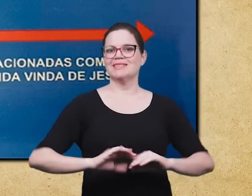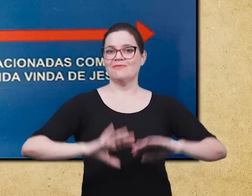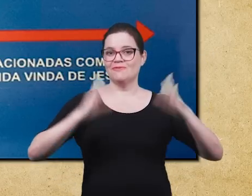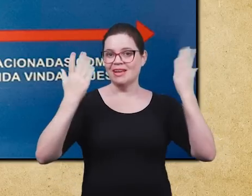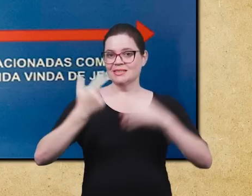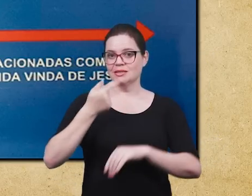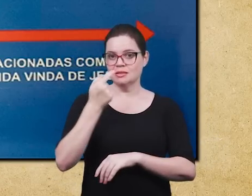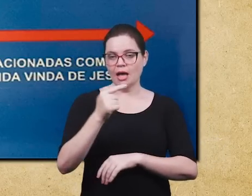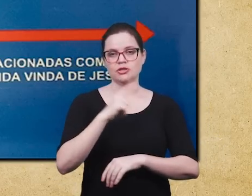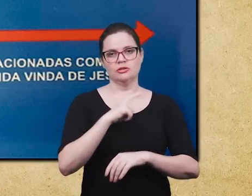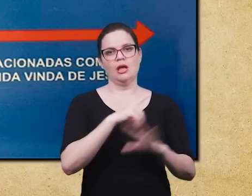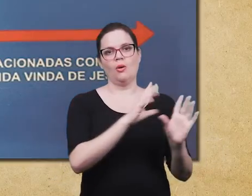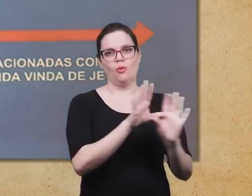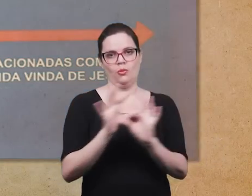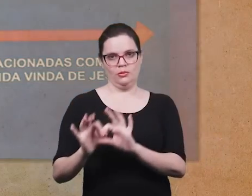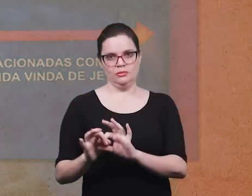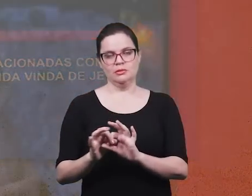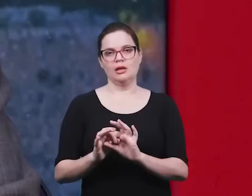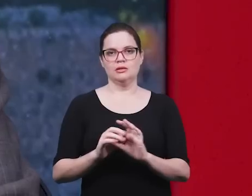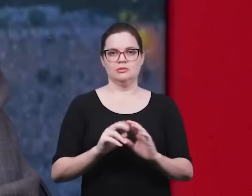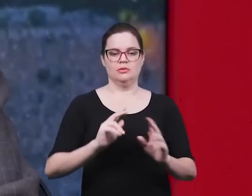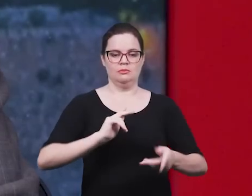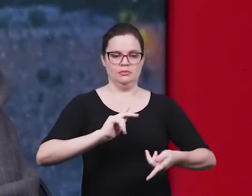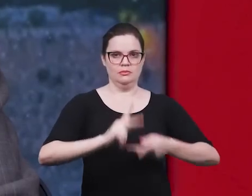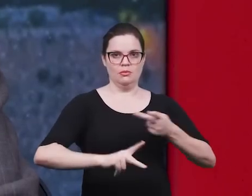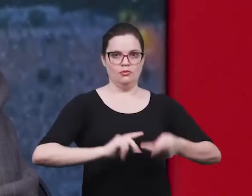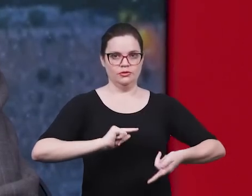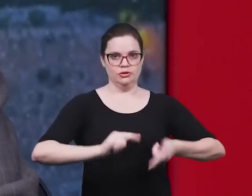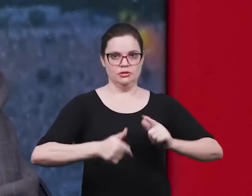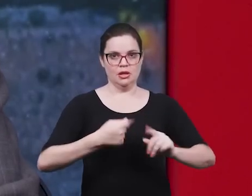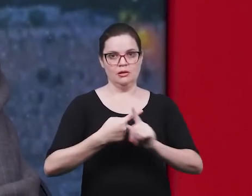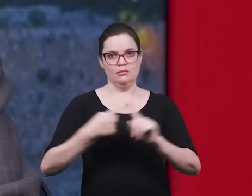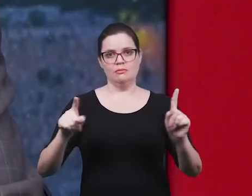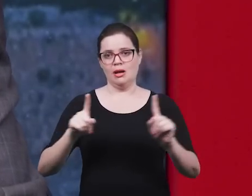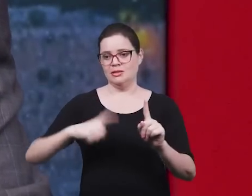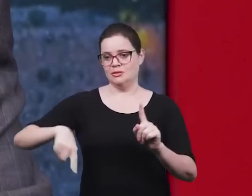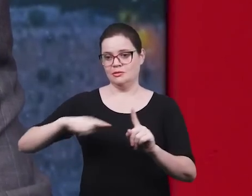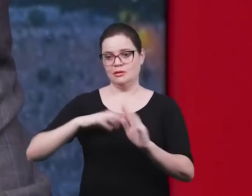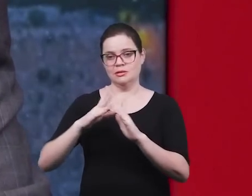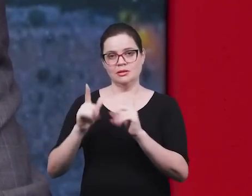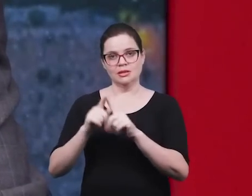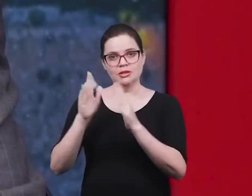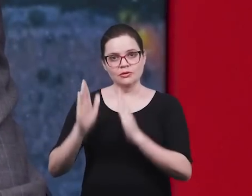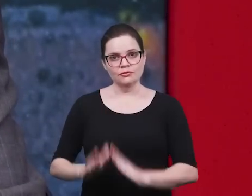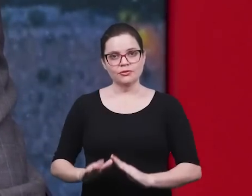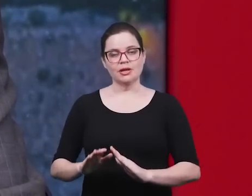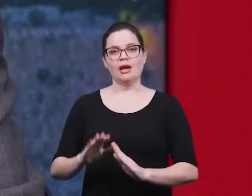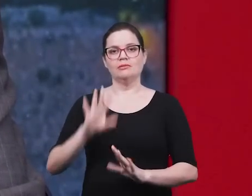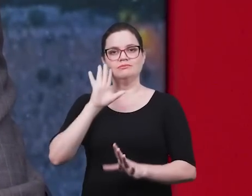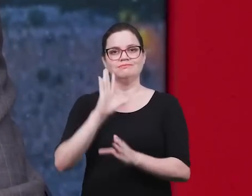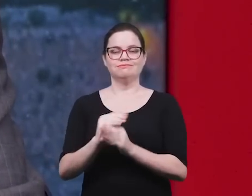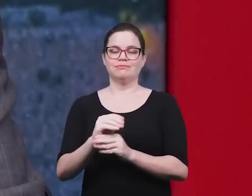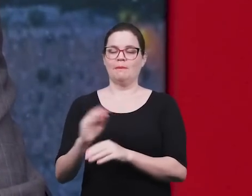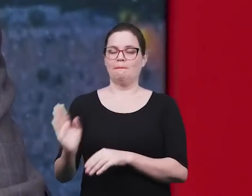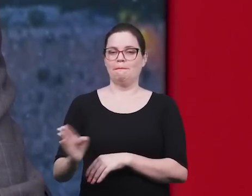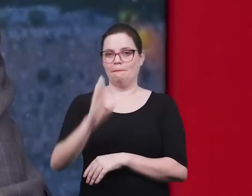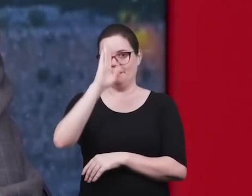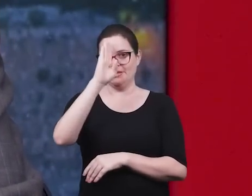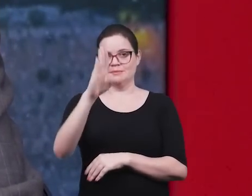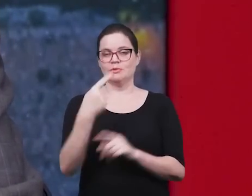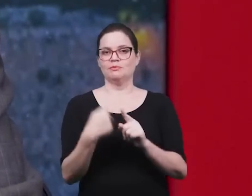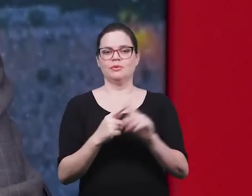tanto para Israel e especialmente para nós como igreja, profético, porque cada festa tem um simbolismo